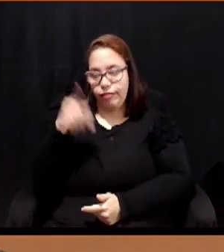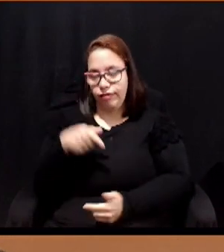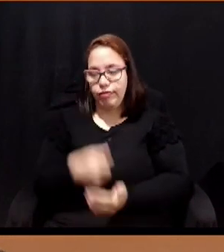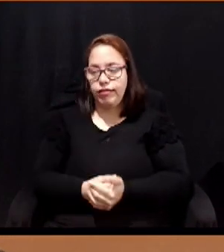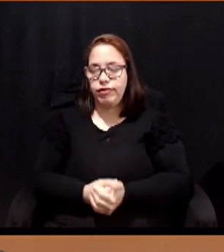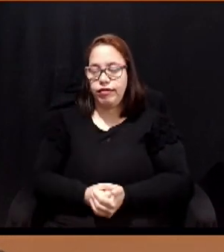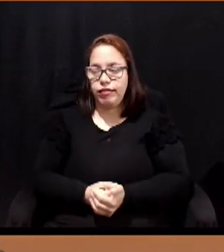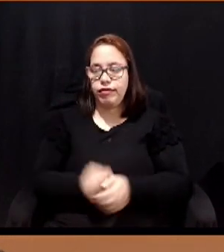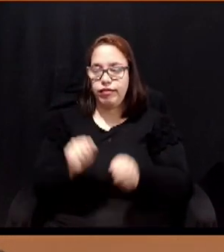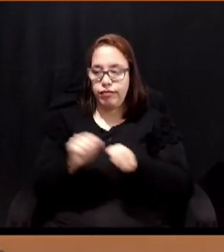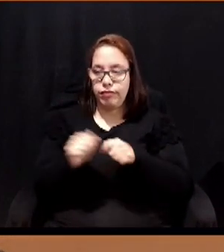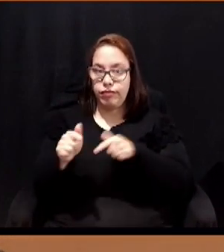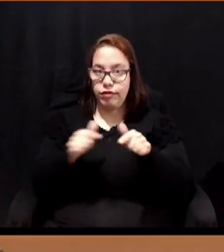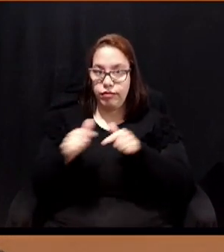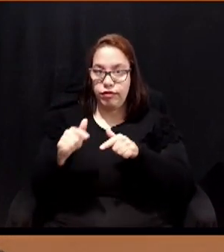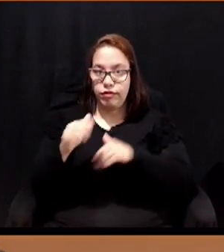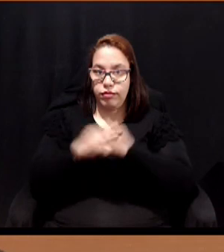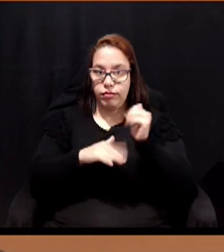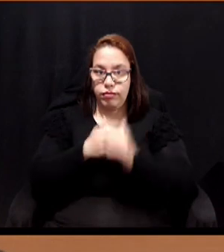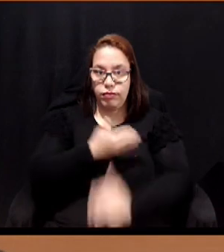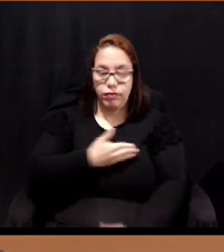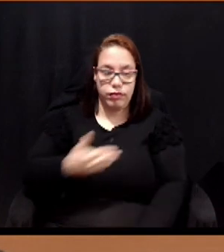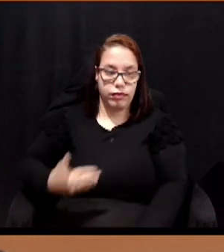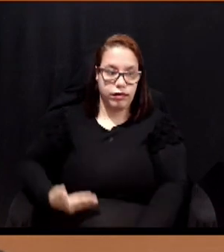trabalha no serviço público,